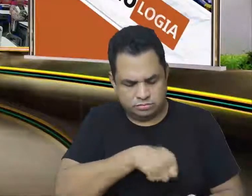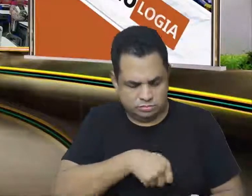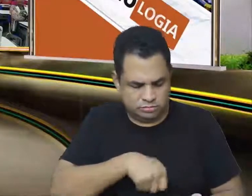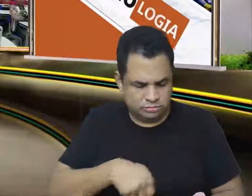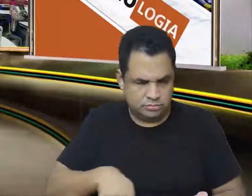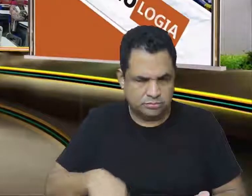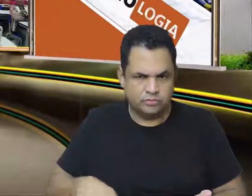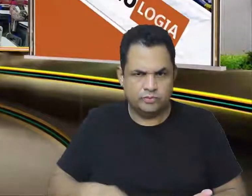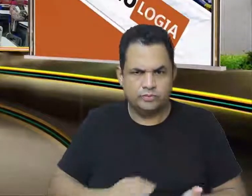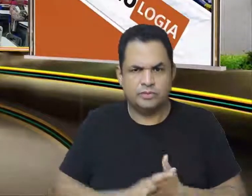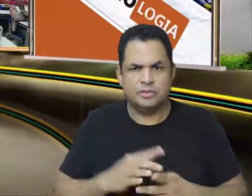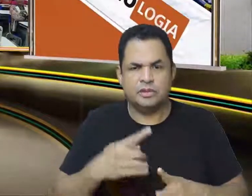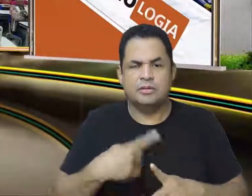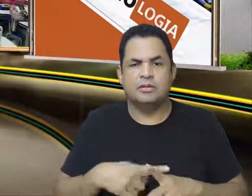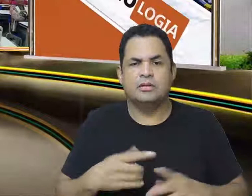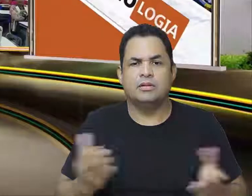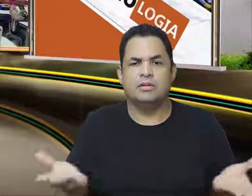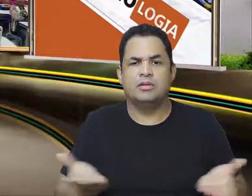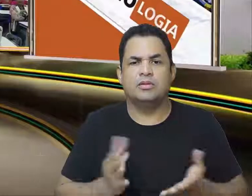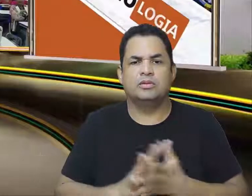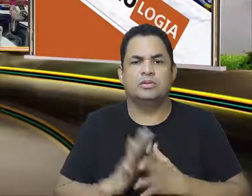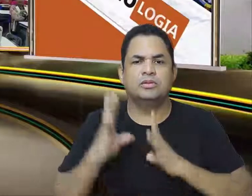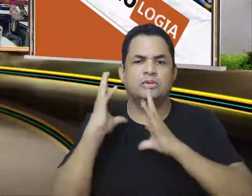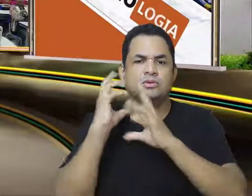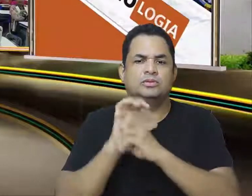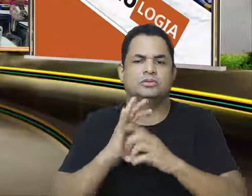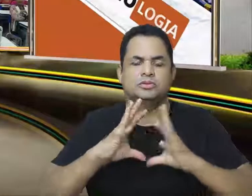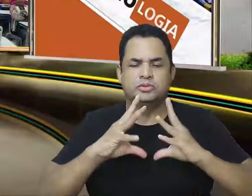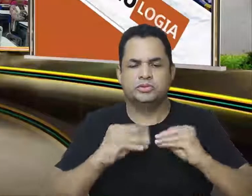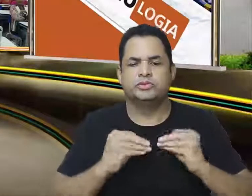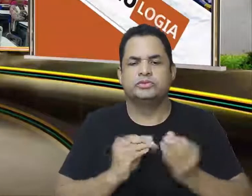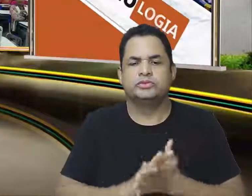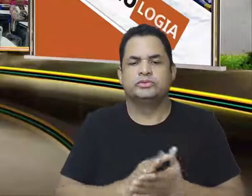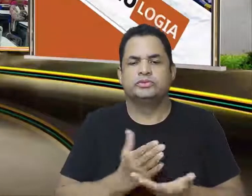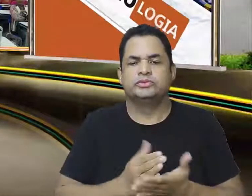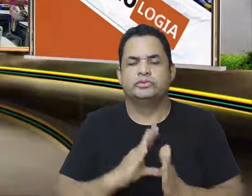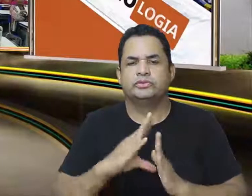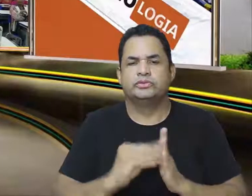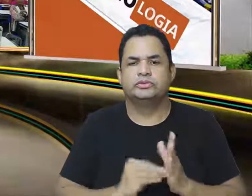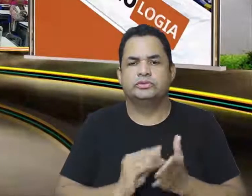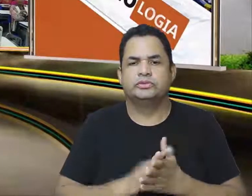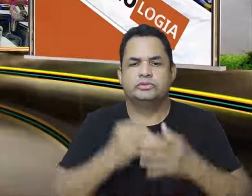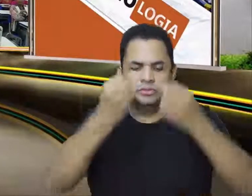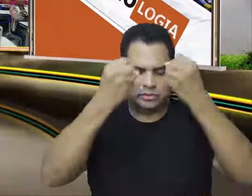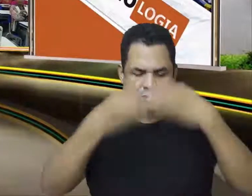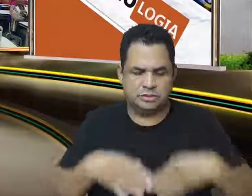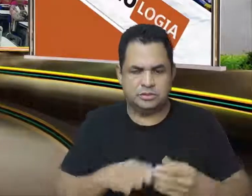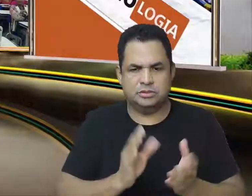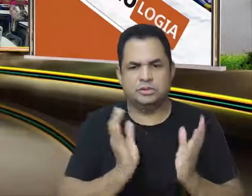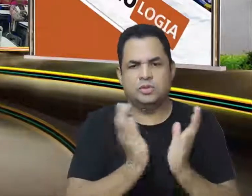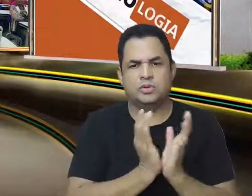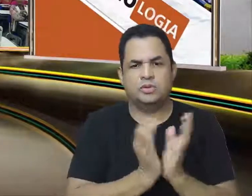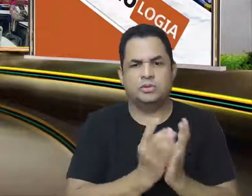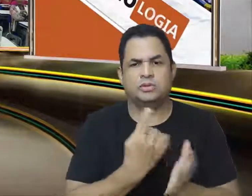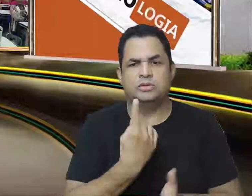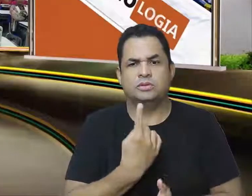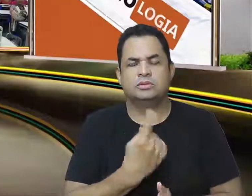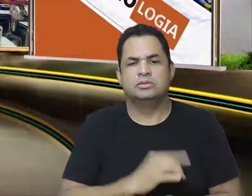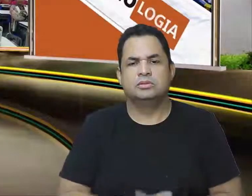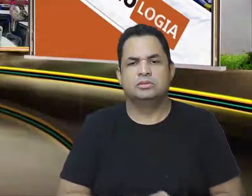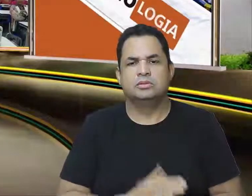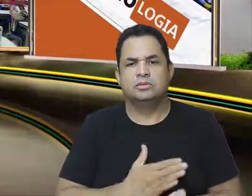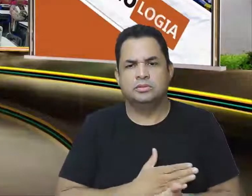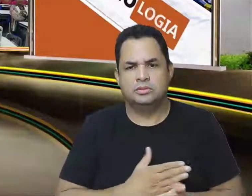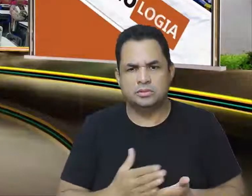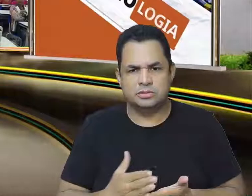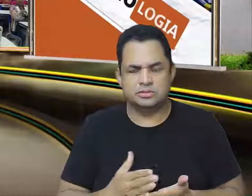anotar, porque agora é a revisão de todos os conteúdos que nós falamos na unidade 1. Tá preparado? Então vamos começar, pessoal,